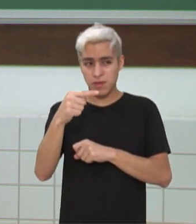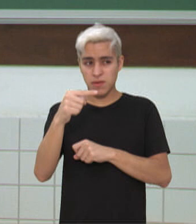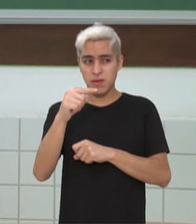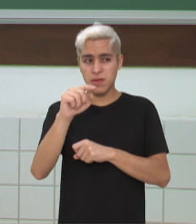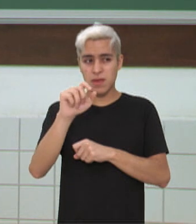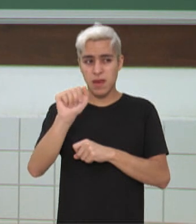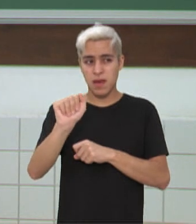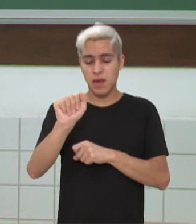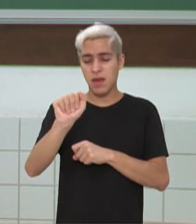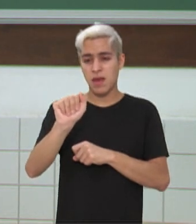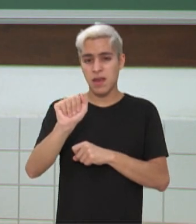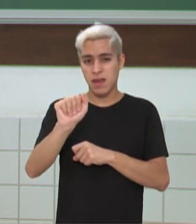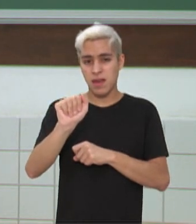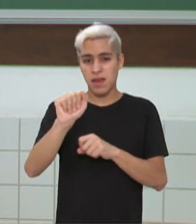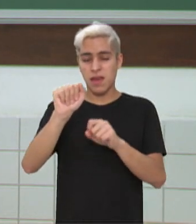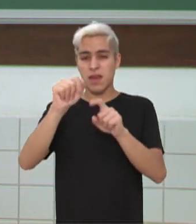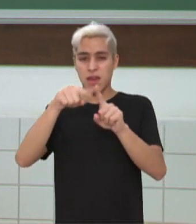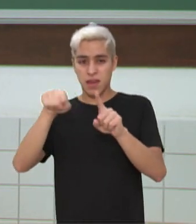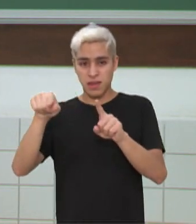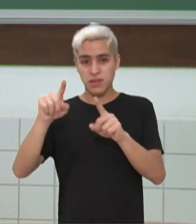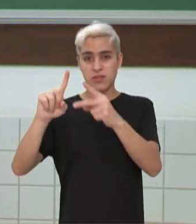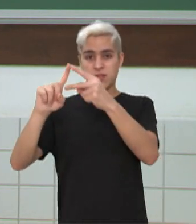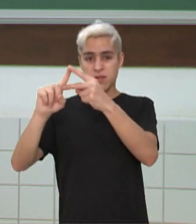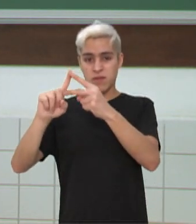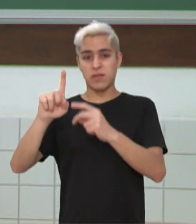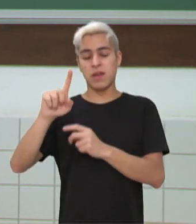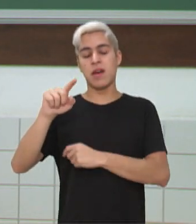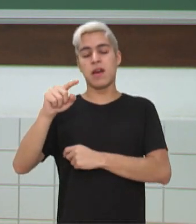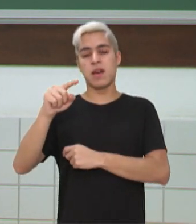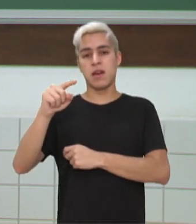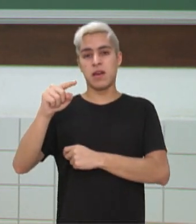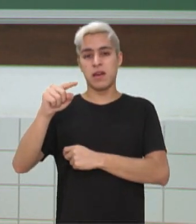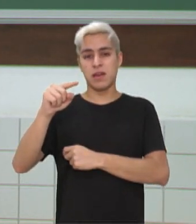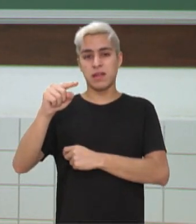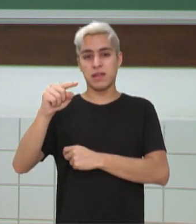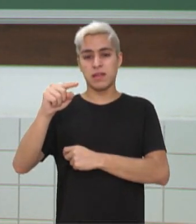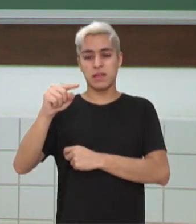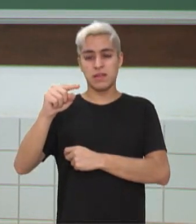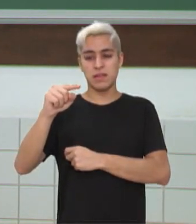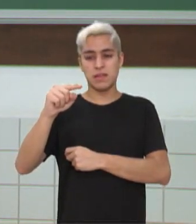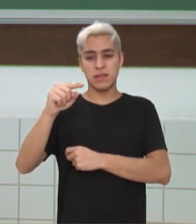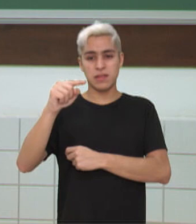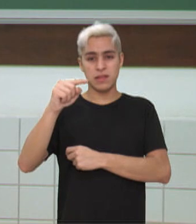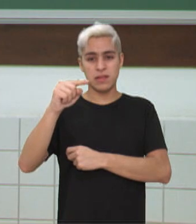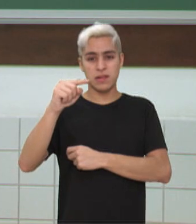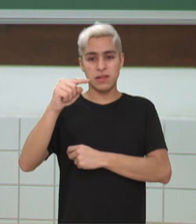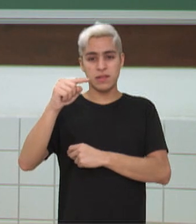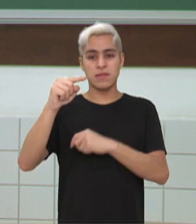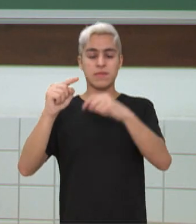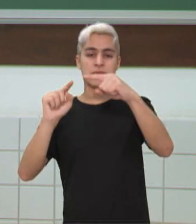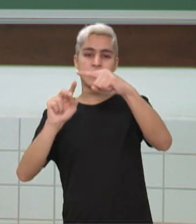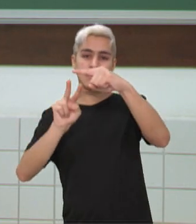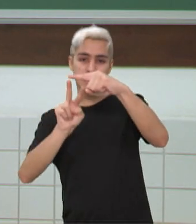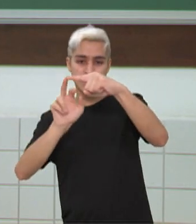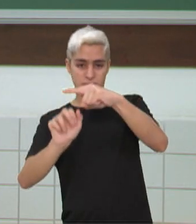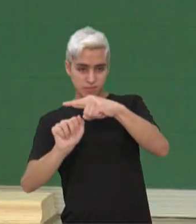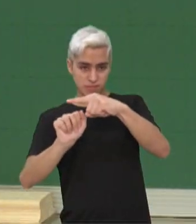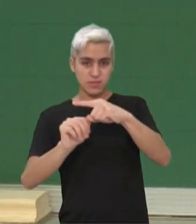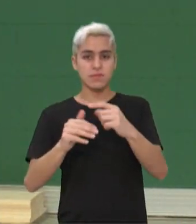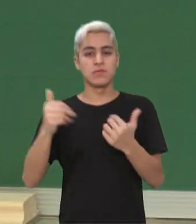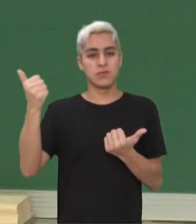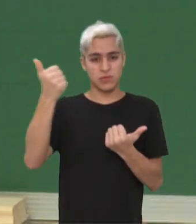delta sobre 2A. Então, x igual. Substituindo, eu